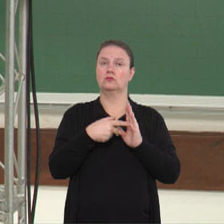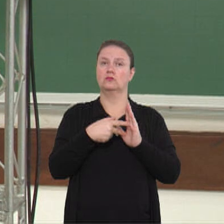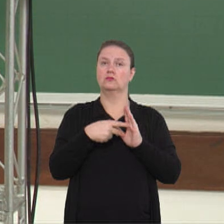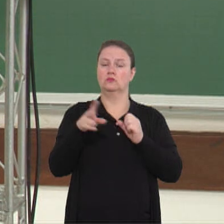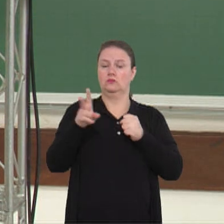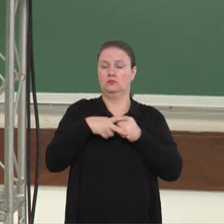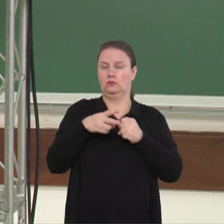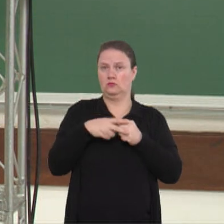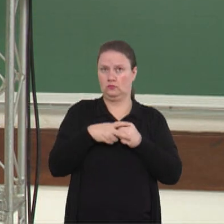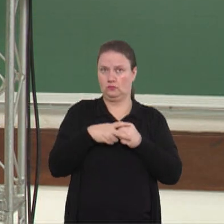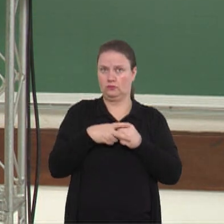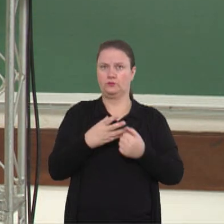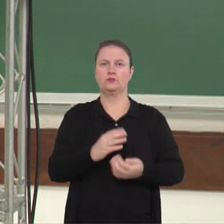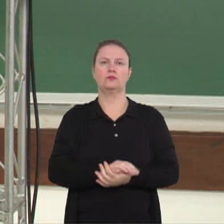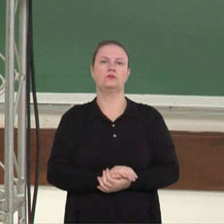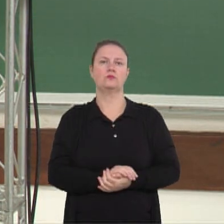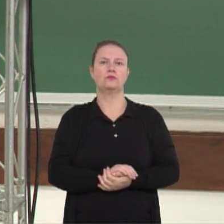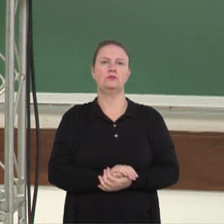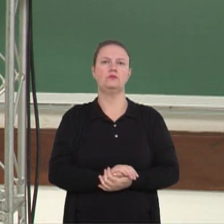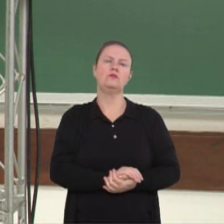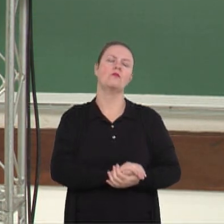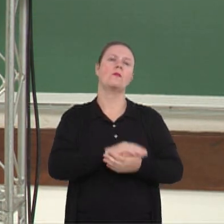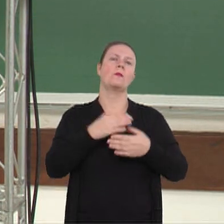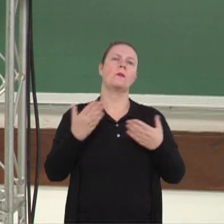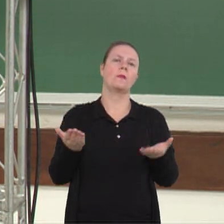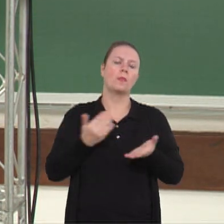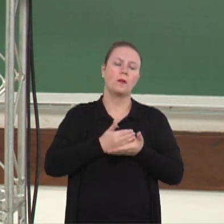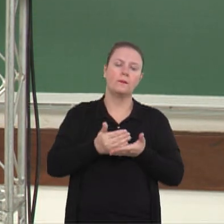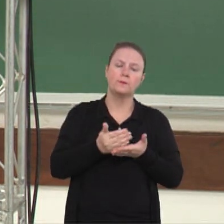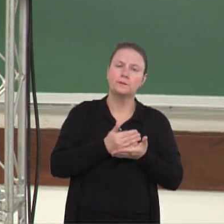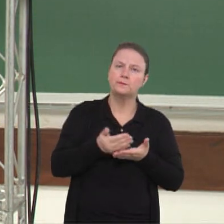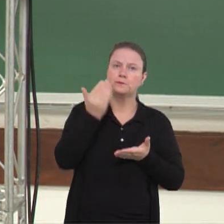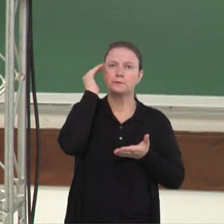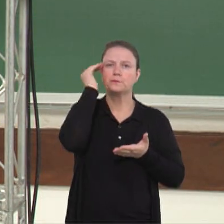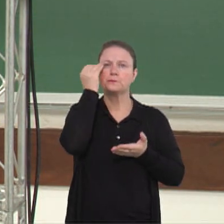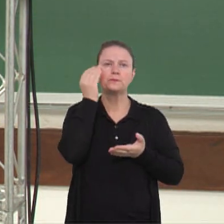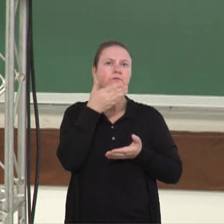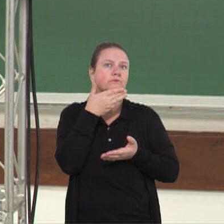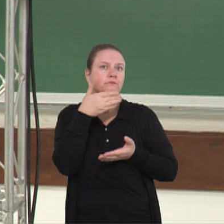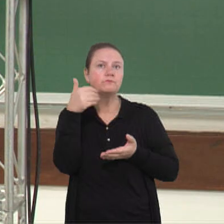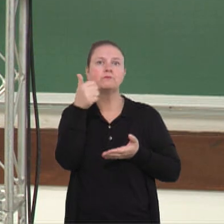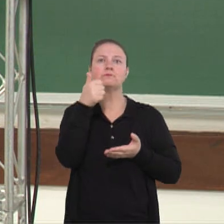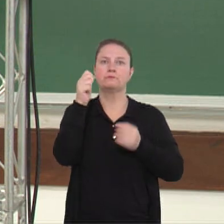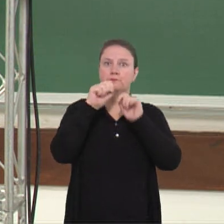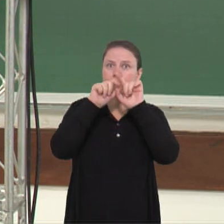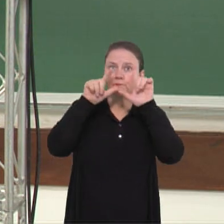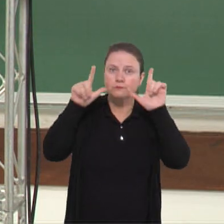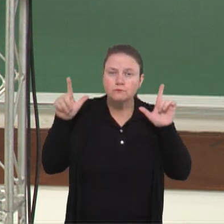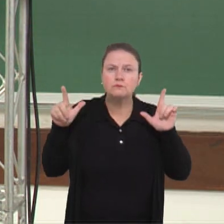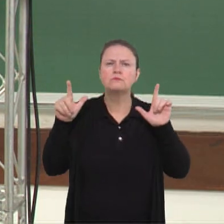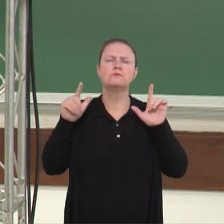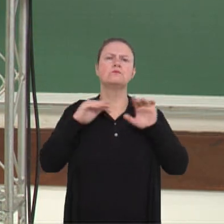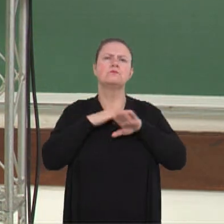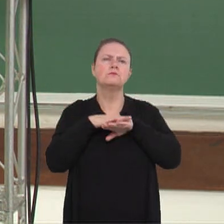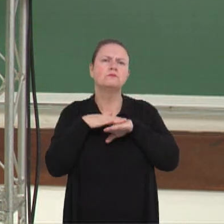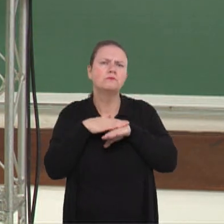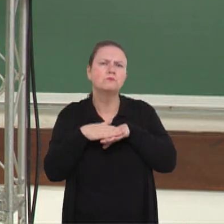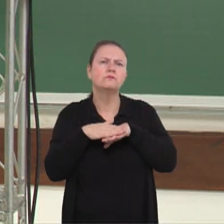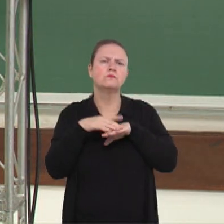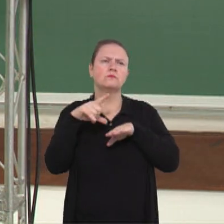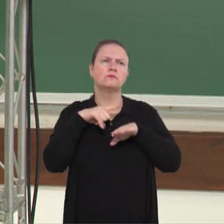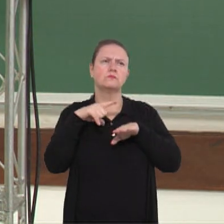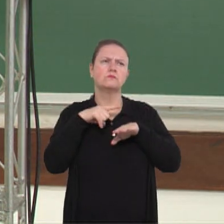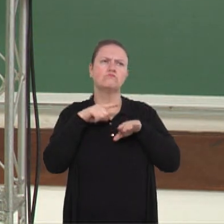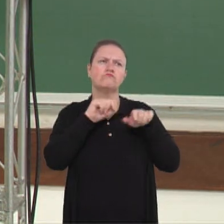modais ok então para a gente poder começar a entender melhor esses dois verbos que a gente vai conversar eu coloquei esse